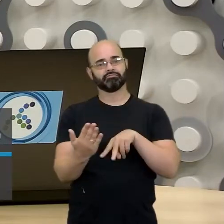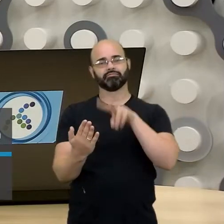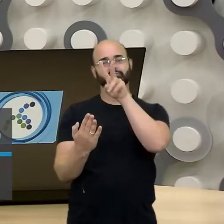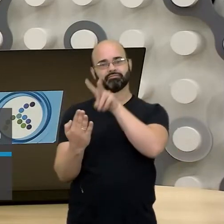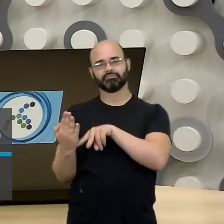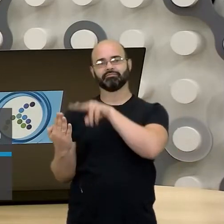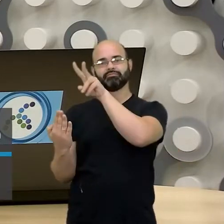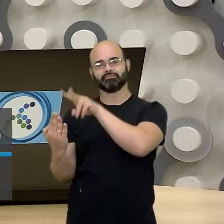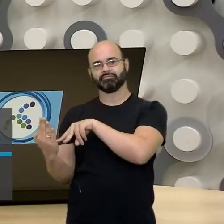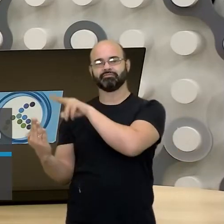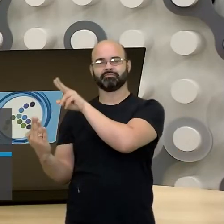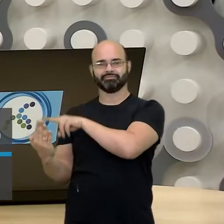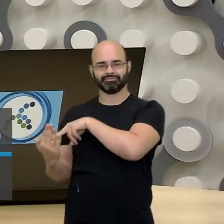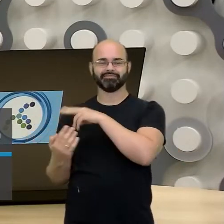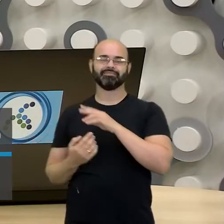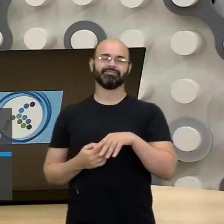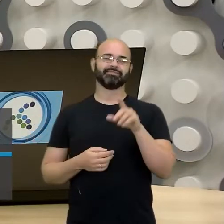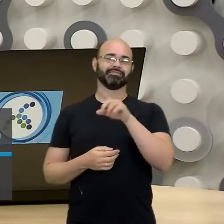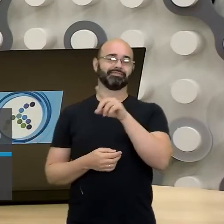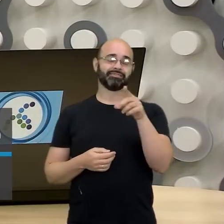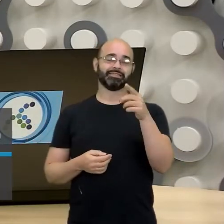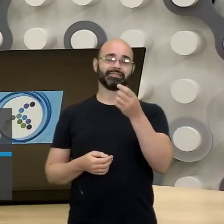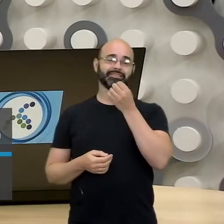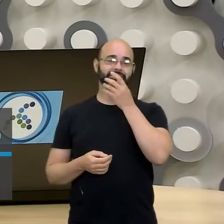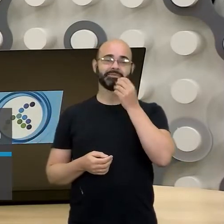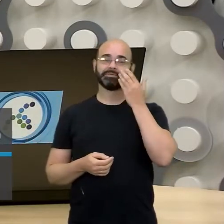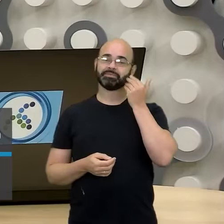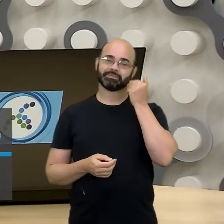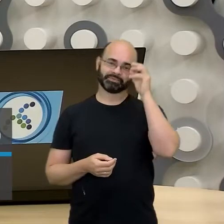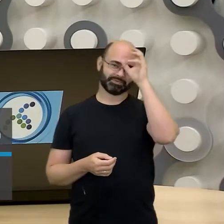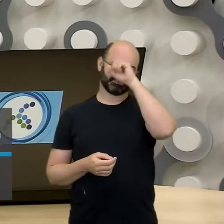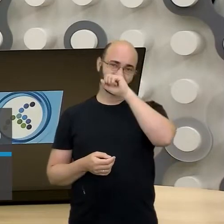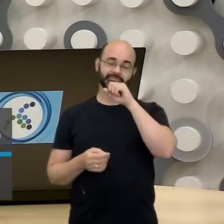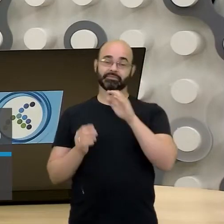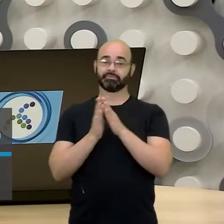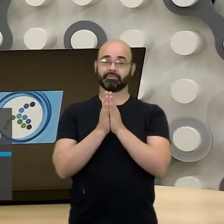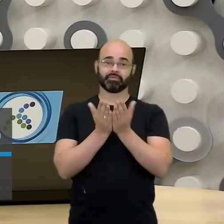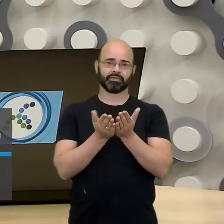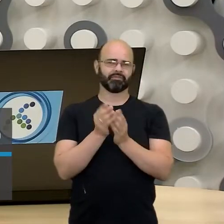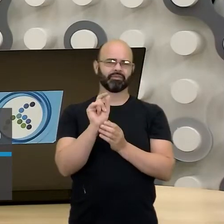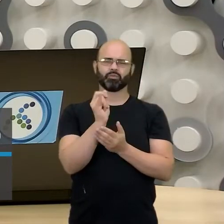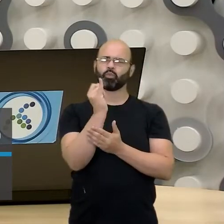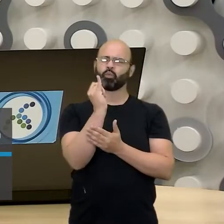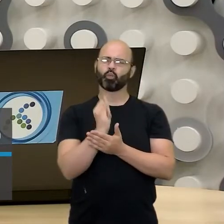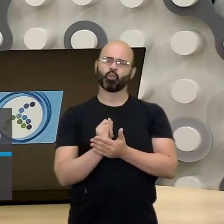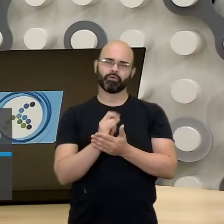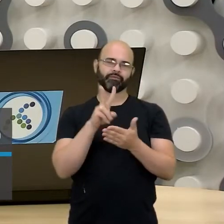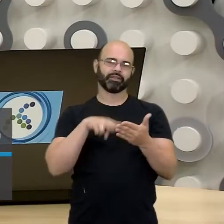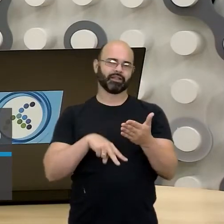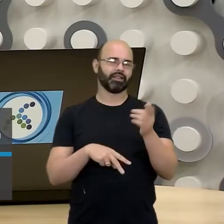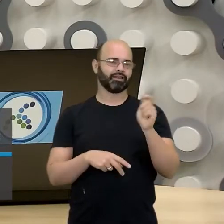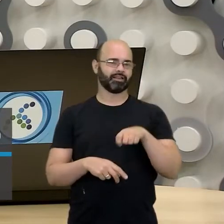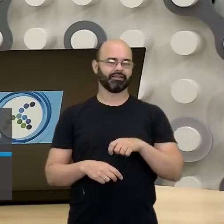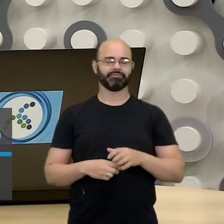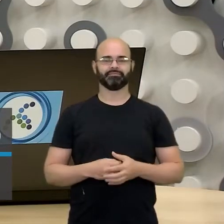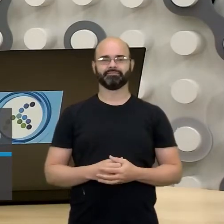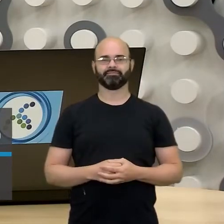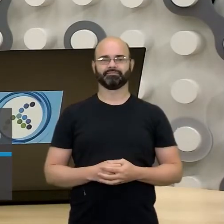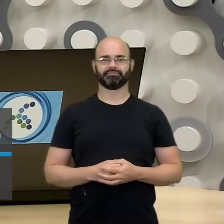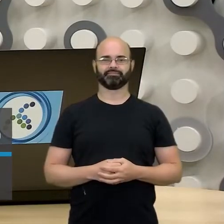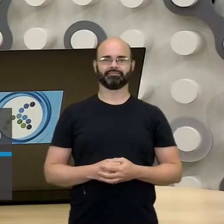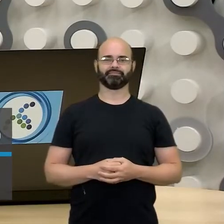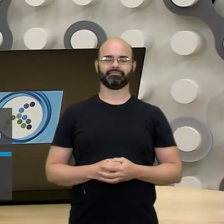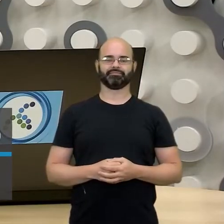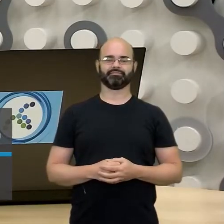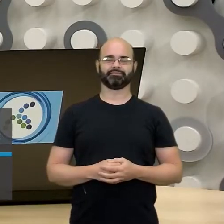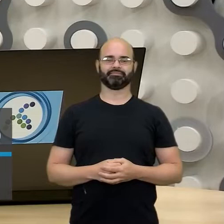uma parte do livro, dá para vocês cobrirem todos os contos ali. E é um livro fininho também, então é bacana para vocês lerem, tá? Também a gente tem